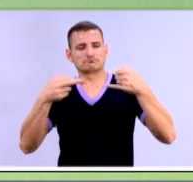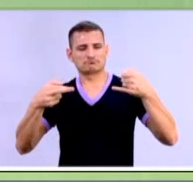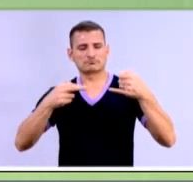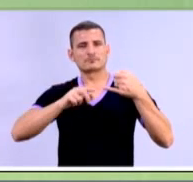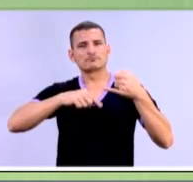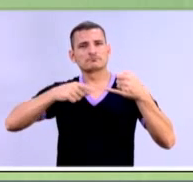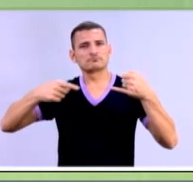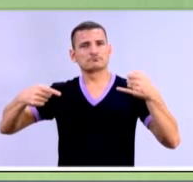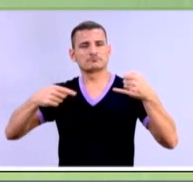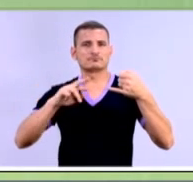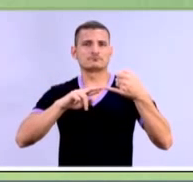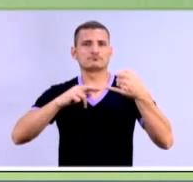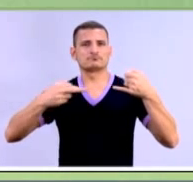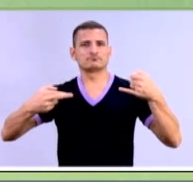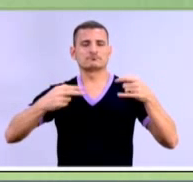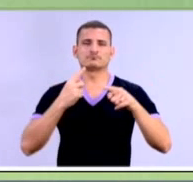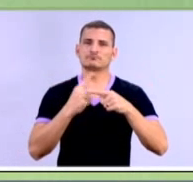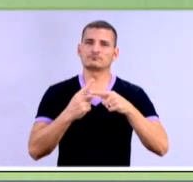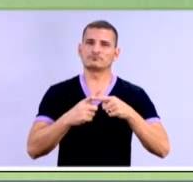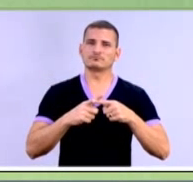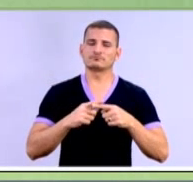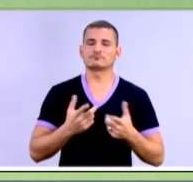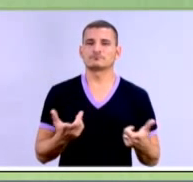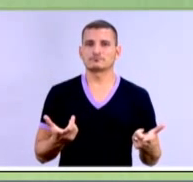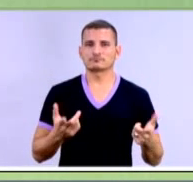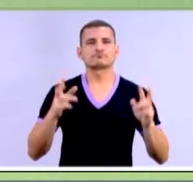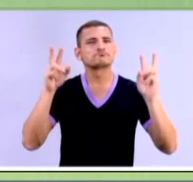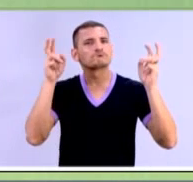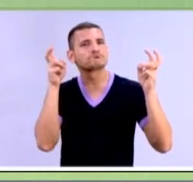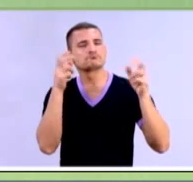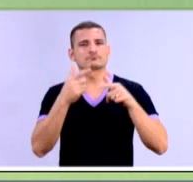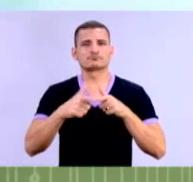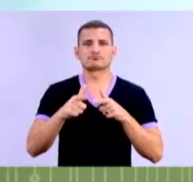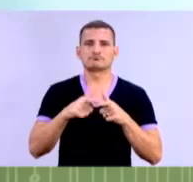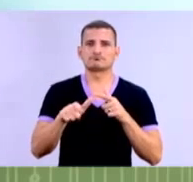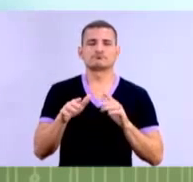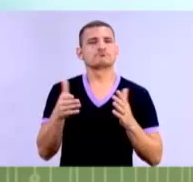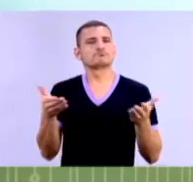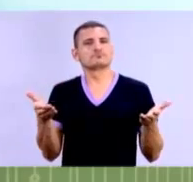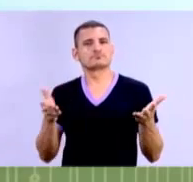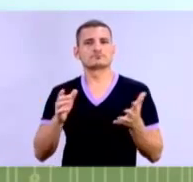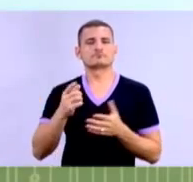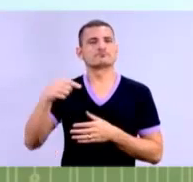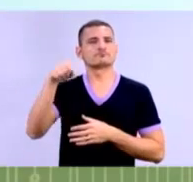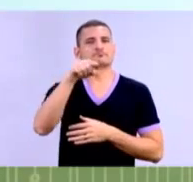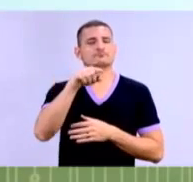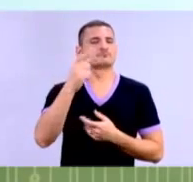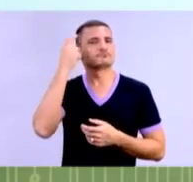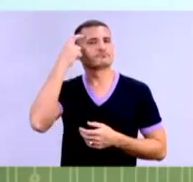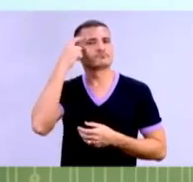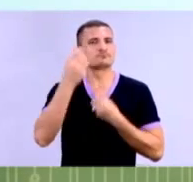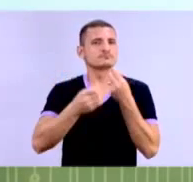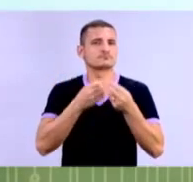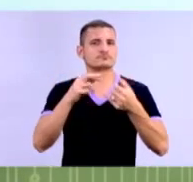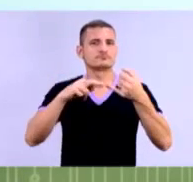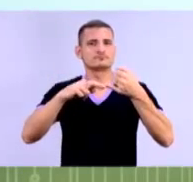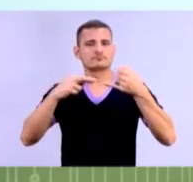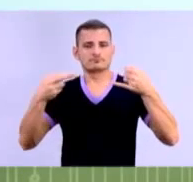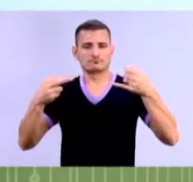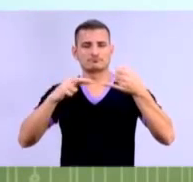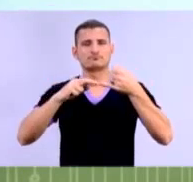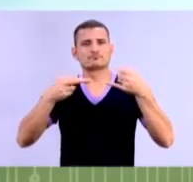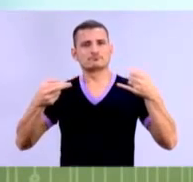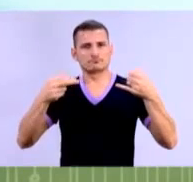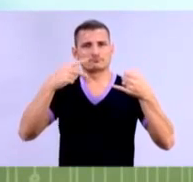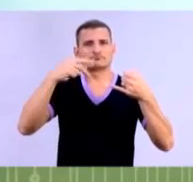motivo? Quem aí pode chutar alguma coisa? Mande aqui para o professor Elias. Fale por que vocês imaginariam que fosse